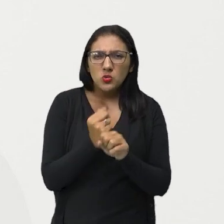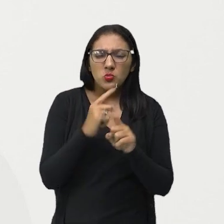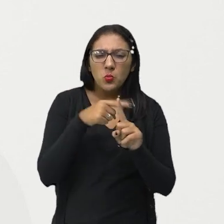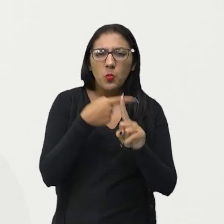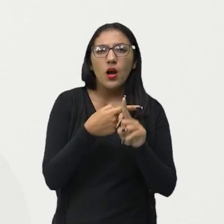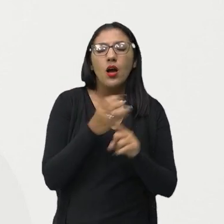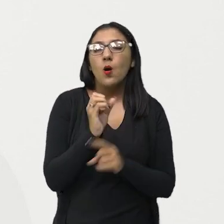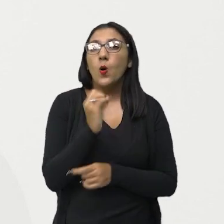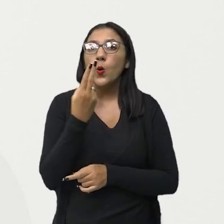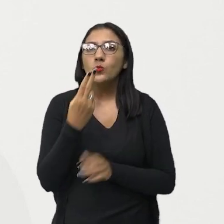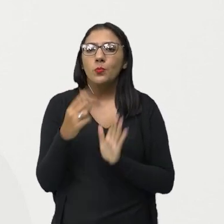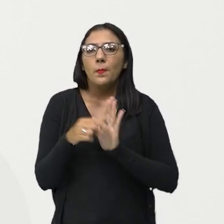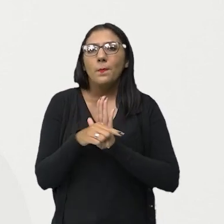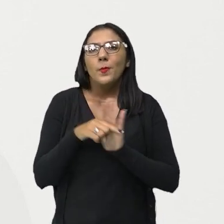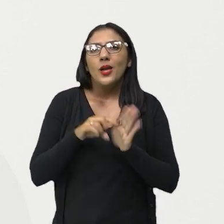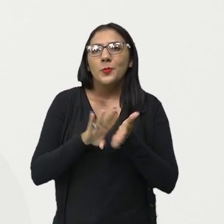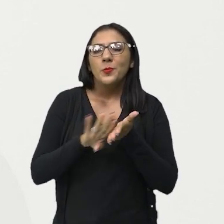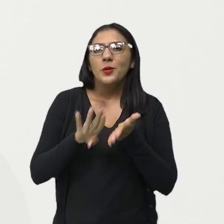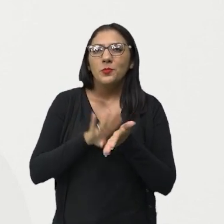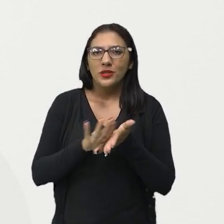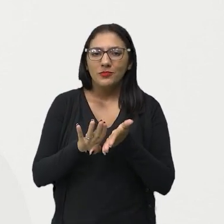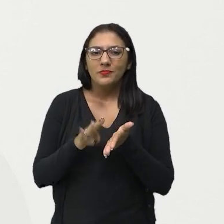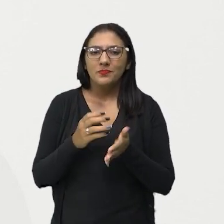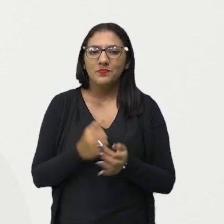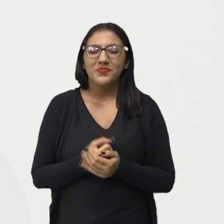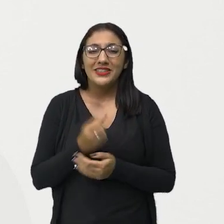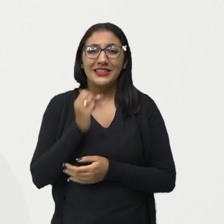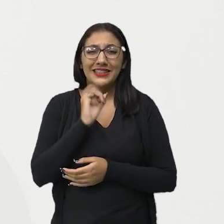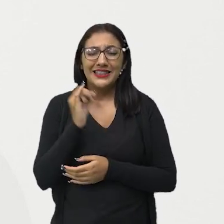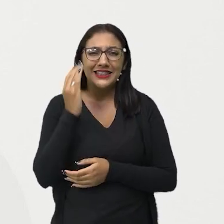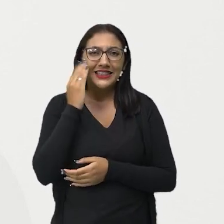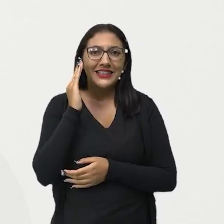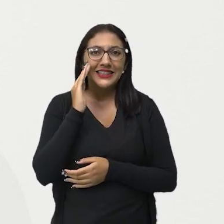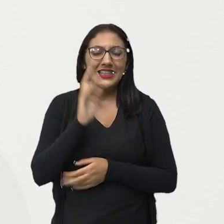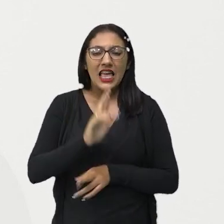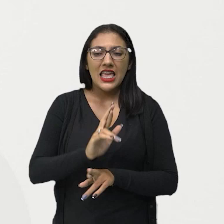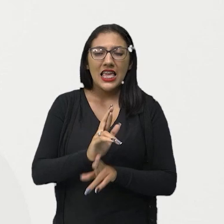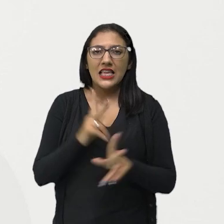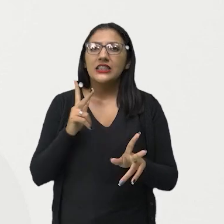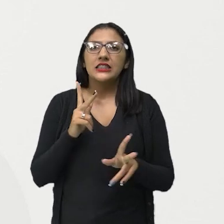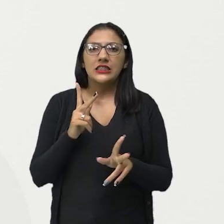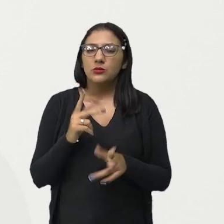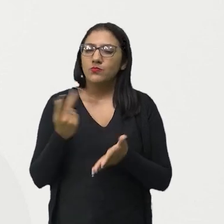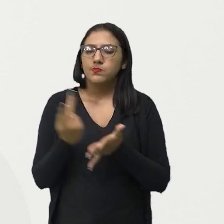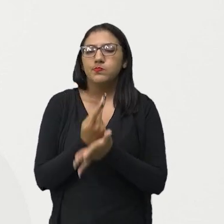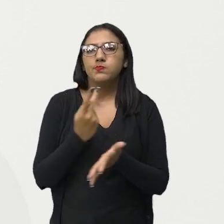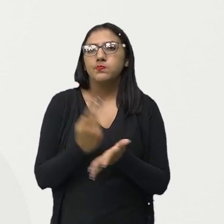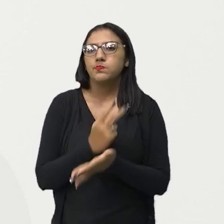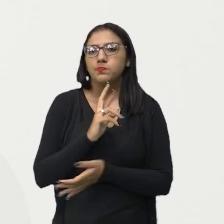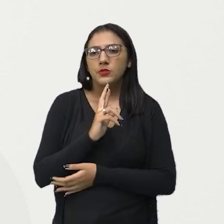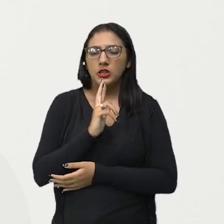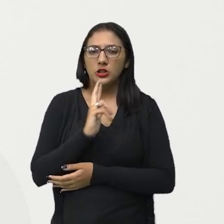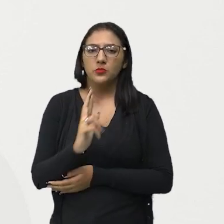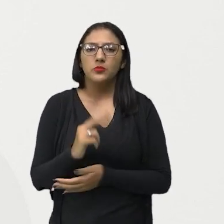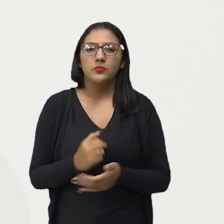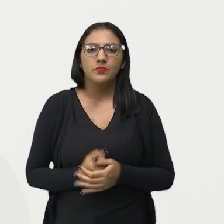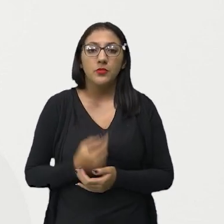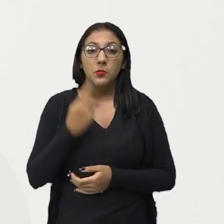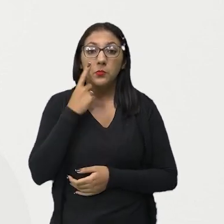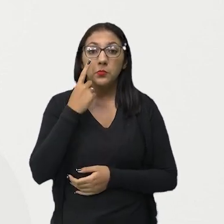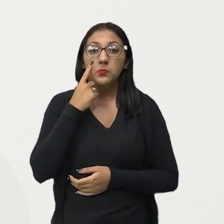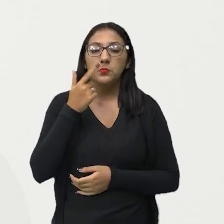que subtrair? E agora? Se eu entender errado, eu erro a questão. Vamos ler